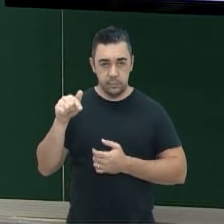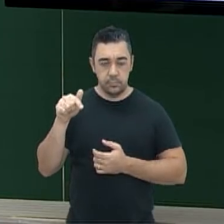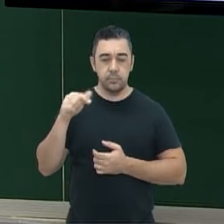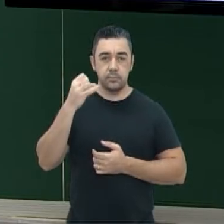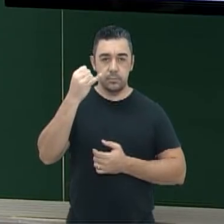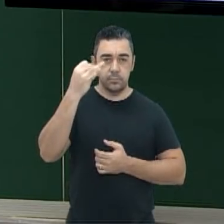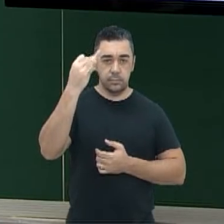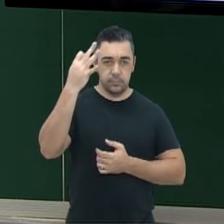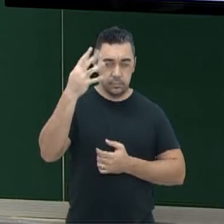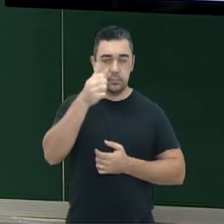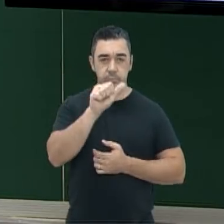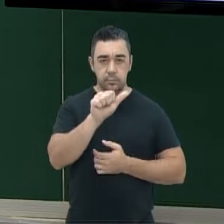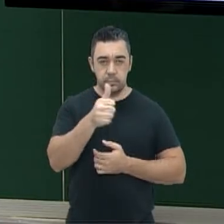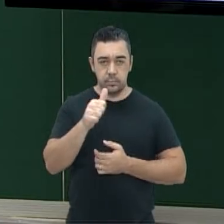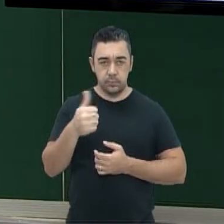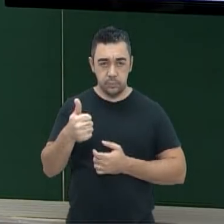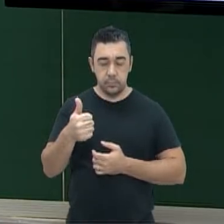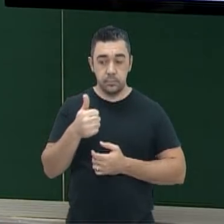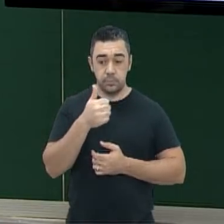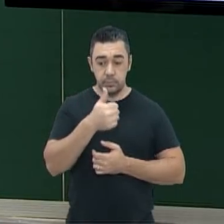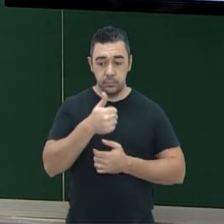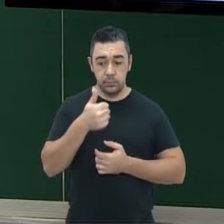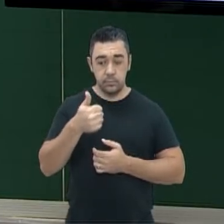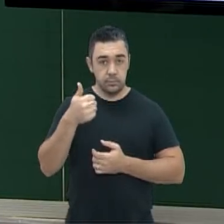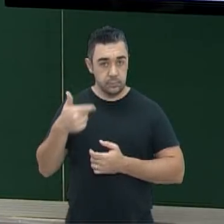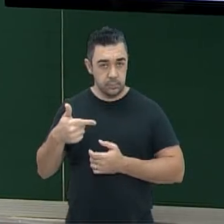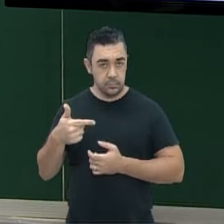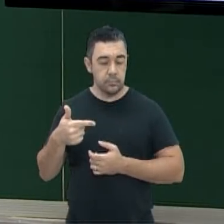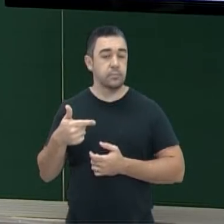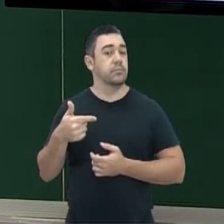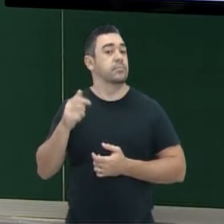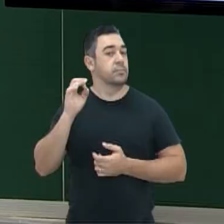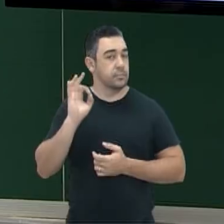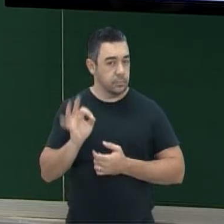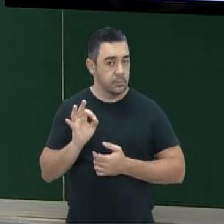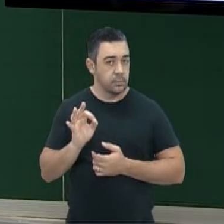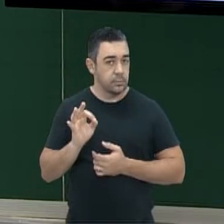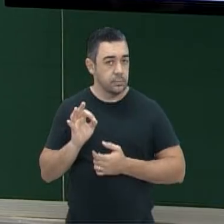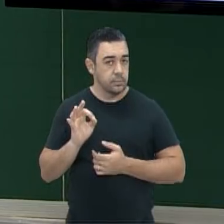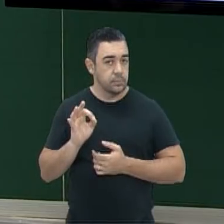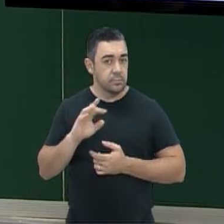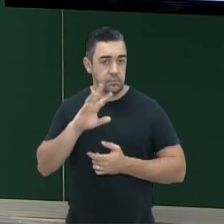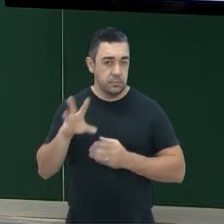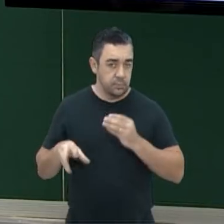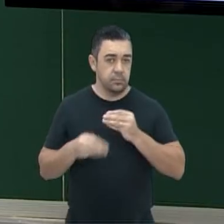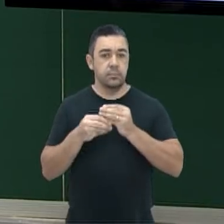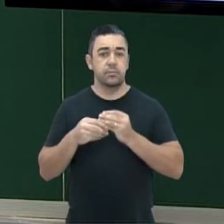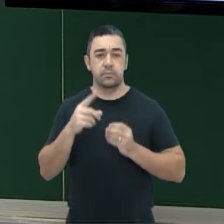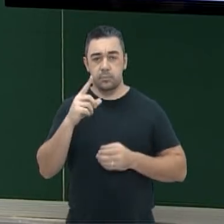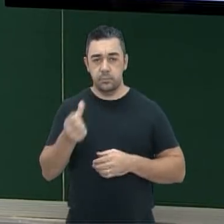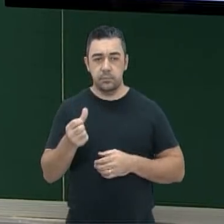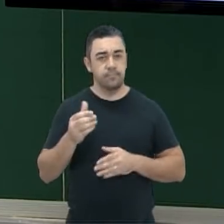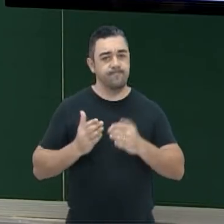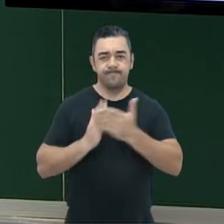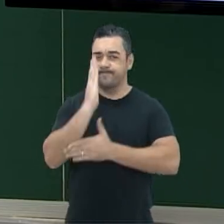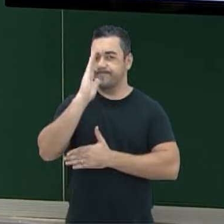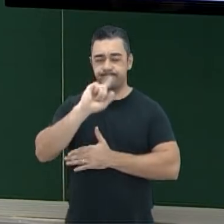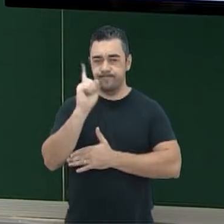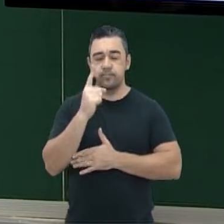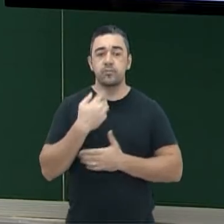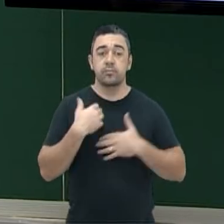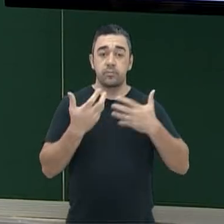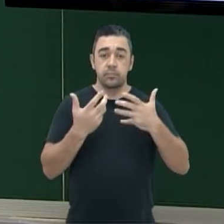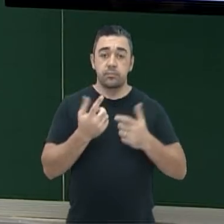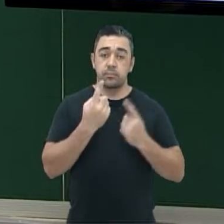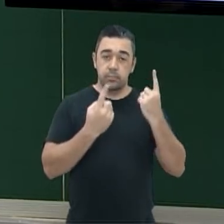mais 4, 11, 112. Se eu colocar mais 16 aqui, vai passar do